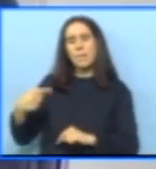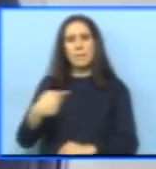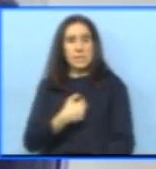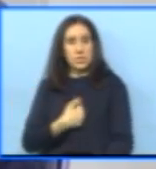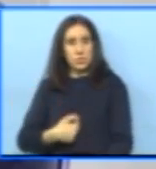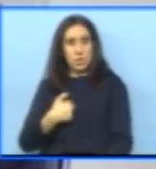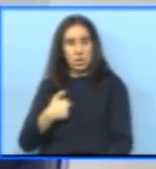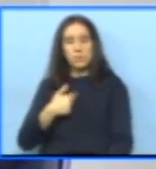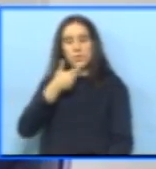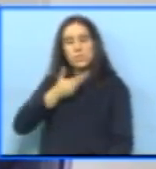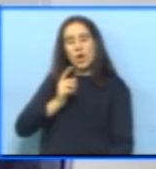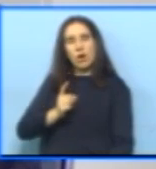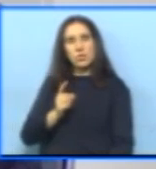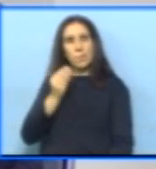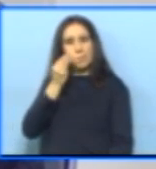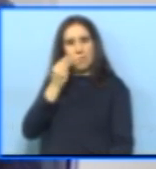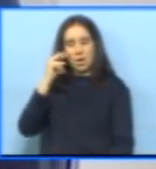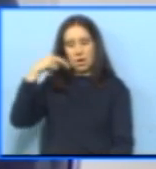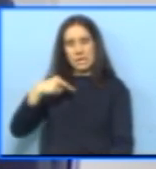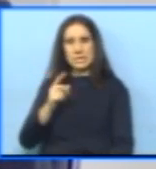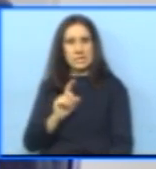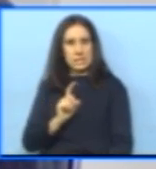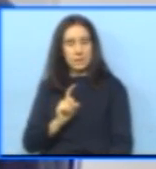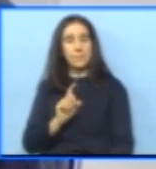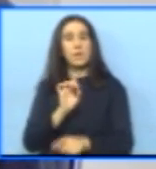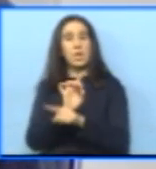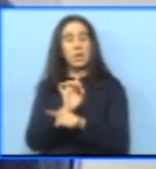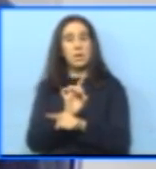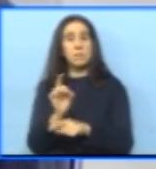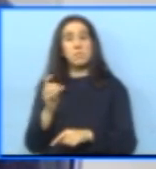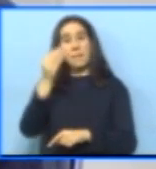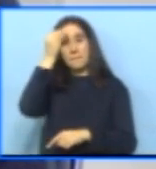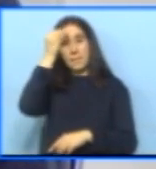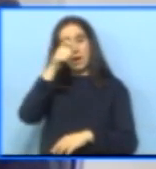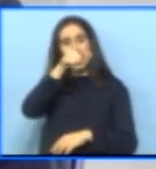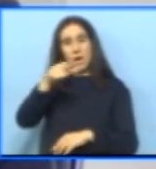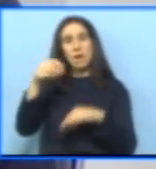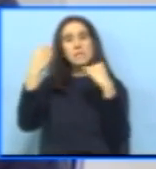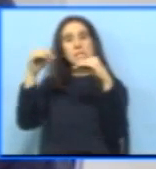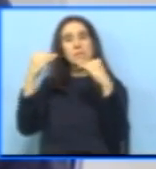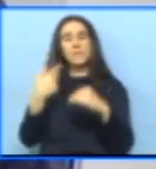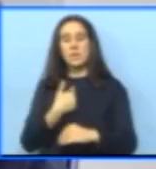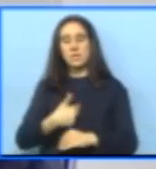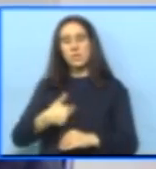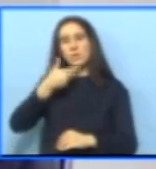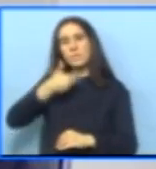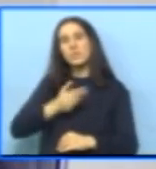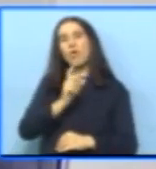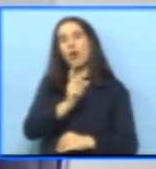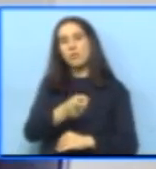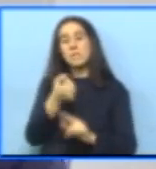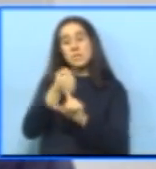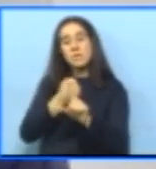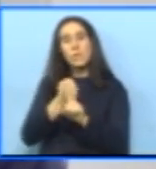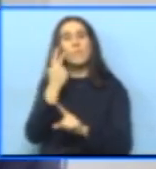experiência cristã fechada, o que aqui está a ser dito claramente, e os discípulos estão a ser instruídos na experiência cristã, é um desafio a ser vivido no meio